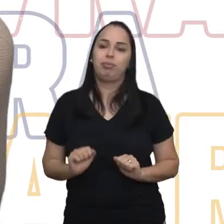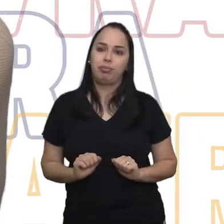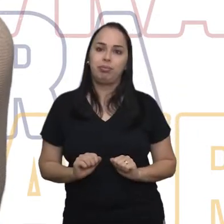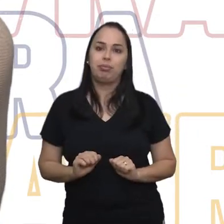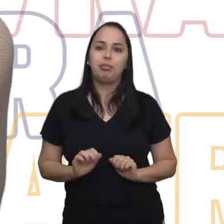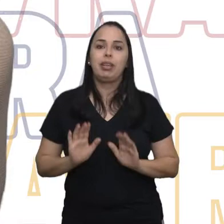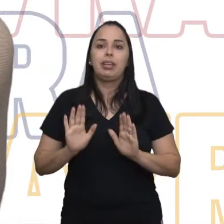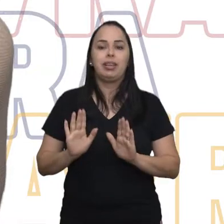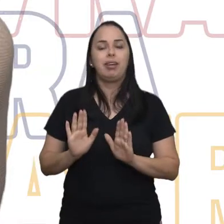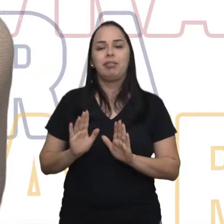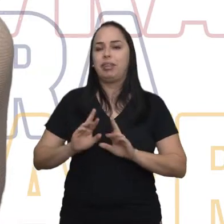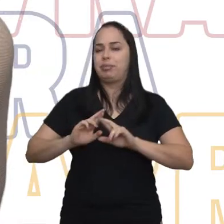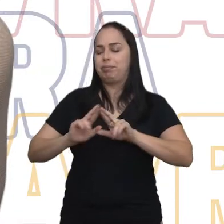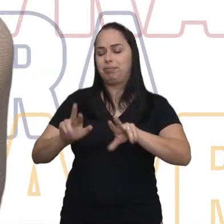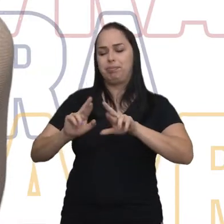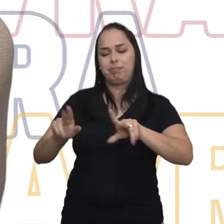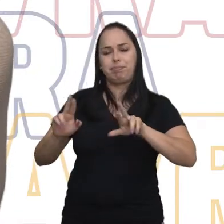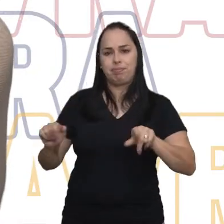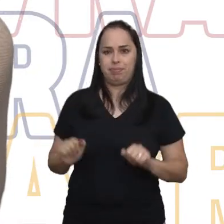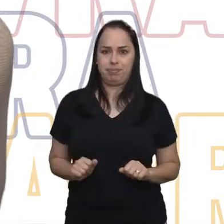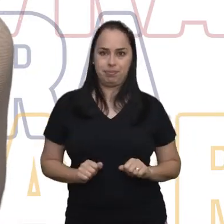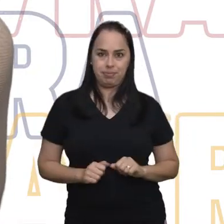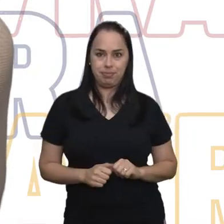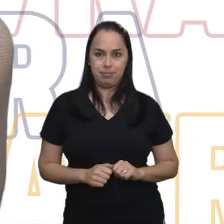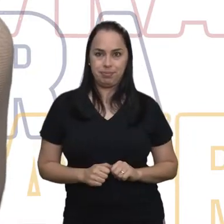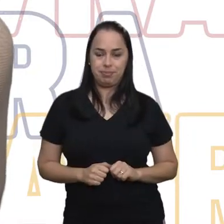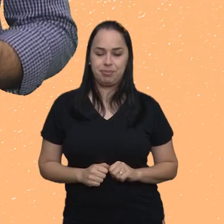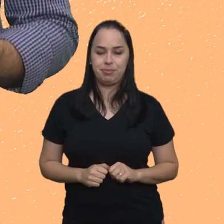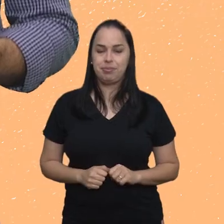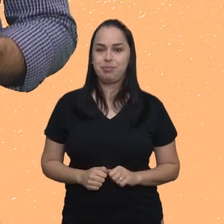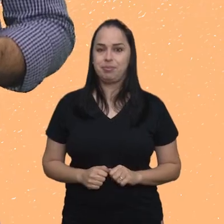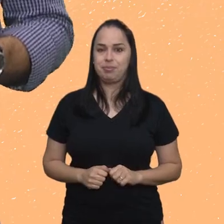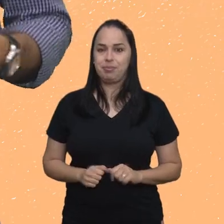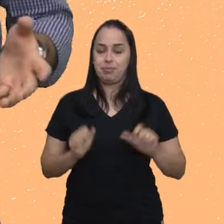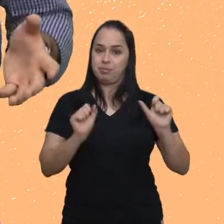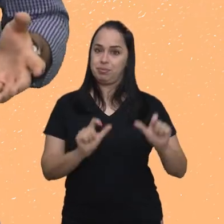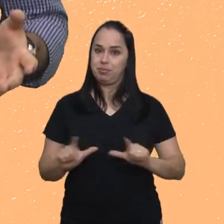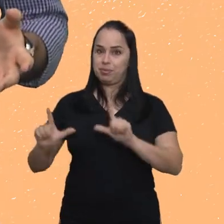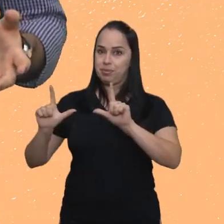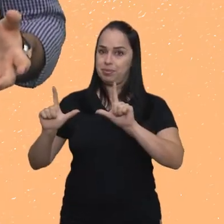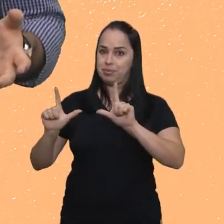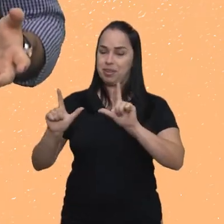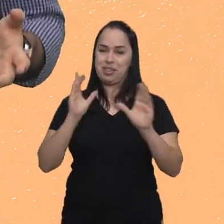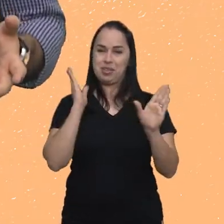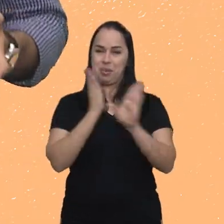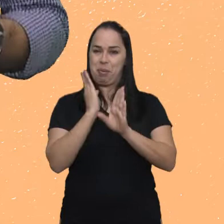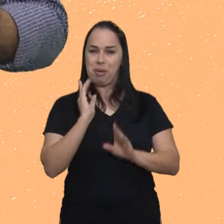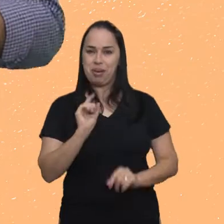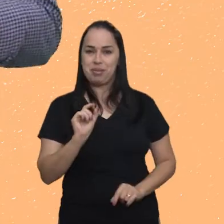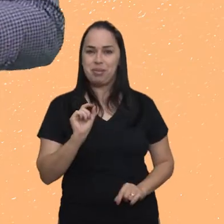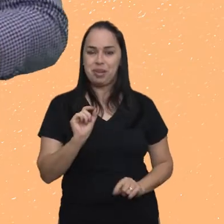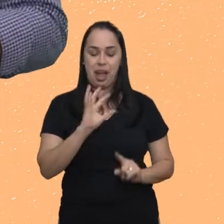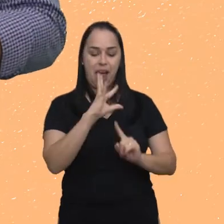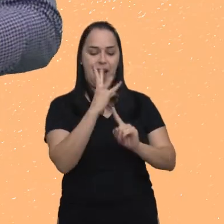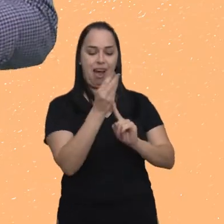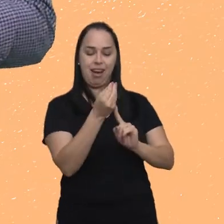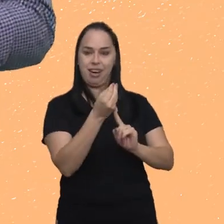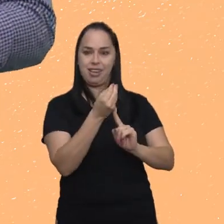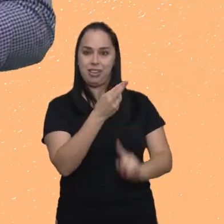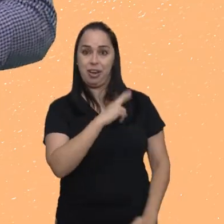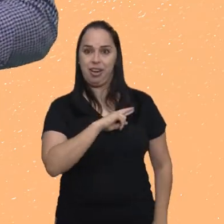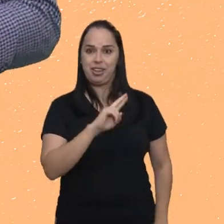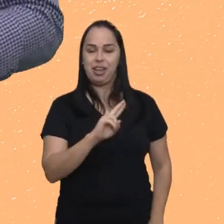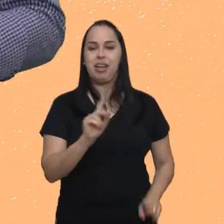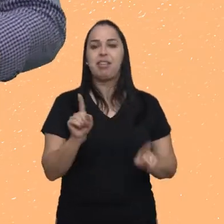assim é muito diversificado tudo isso. E nesse primeiro bloco descobrimos o que é a arte sacra e como